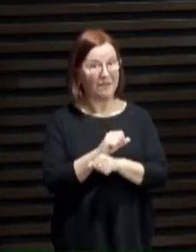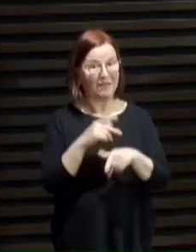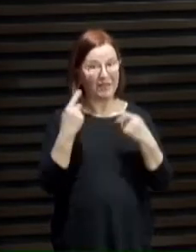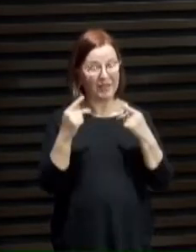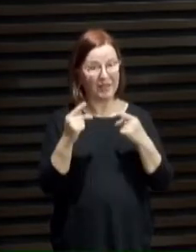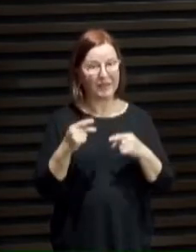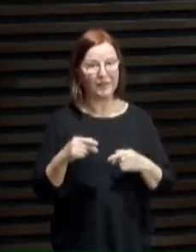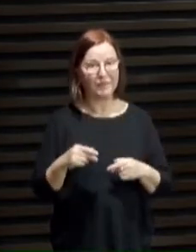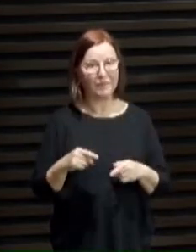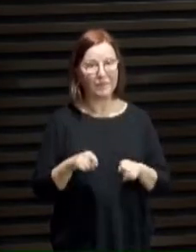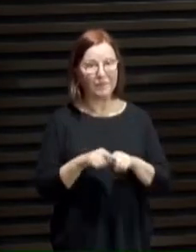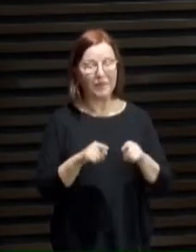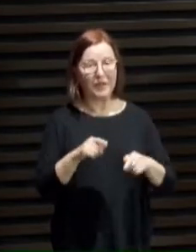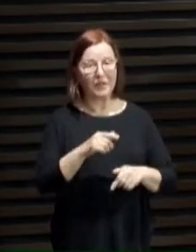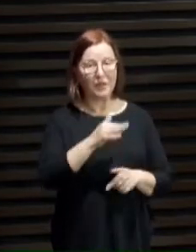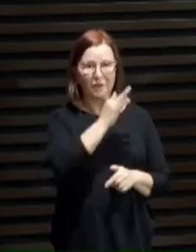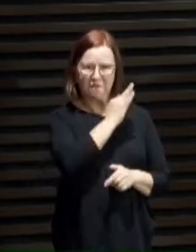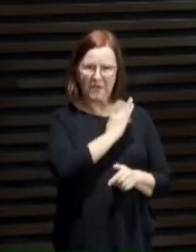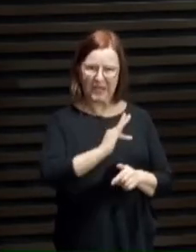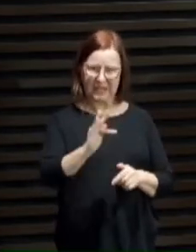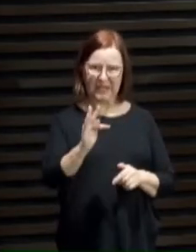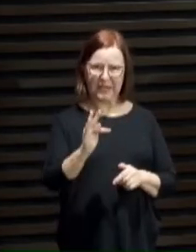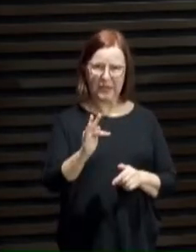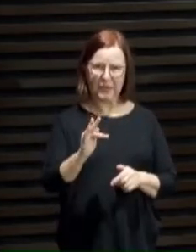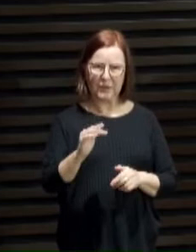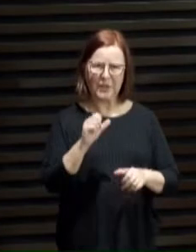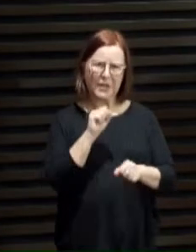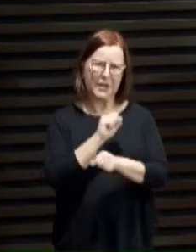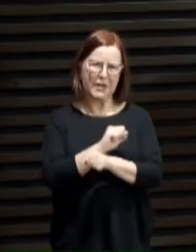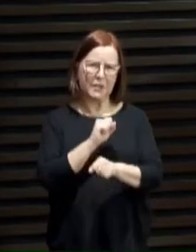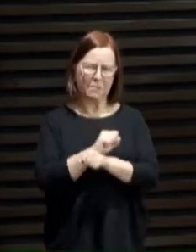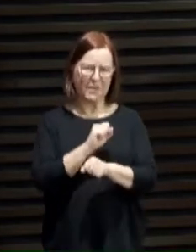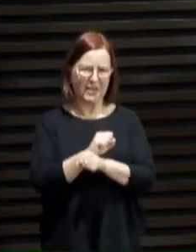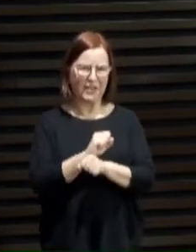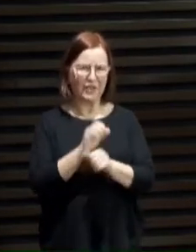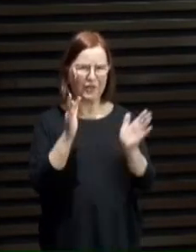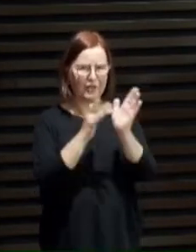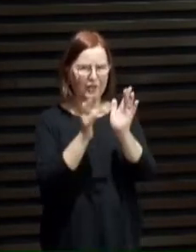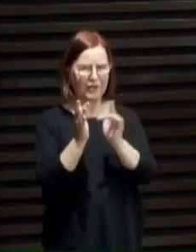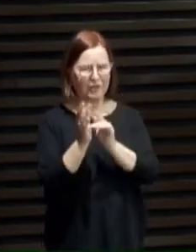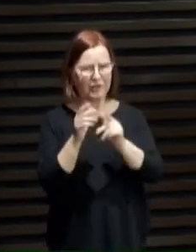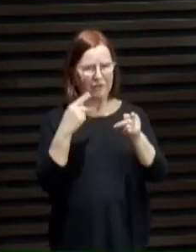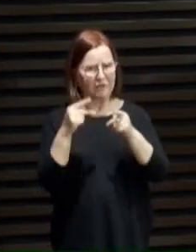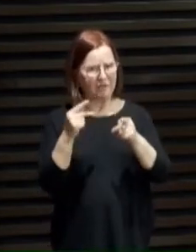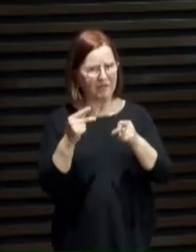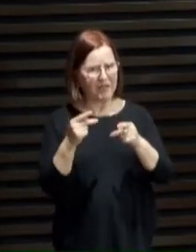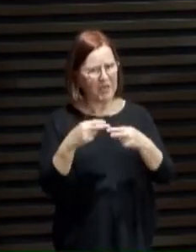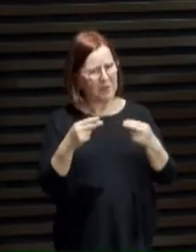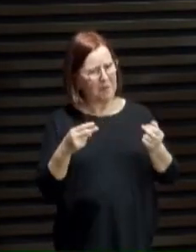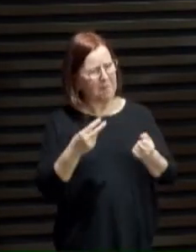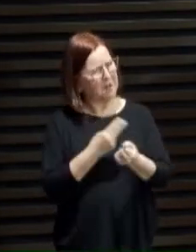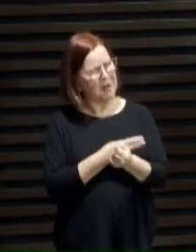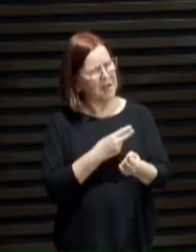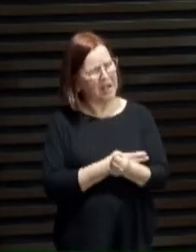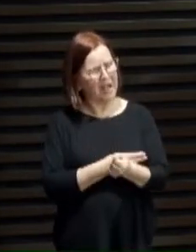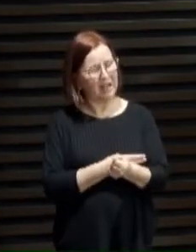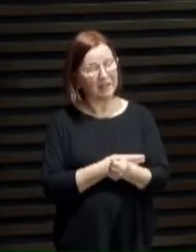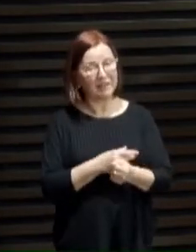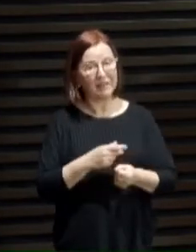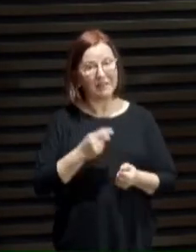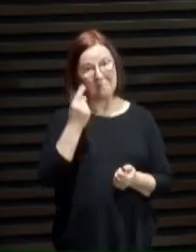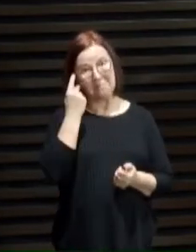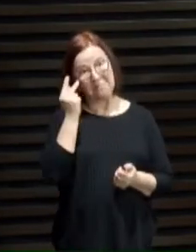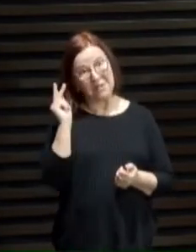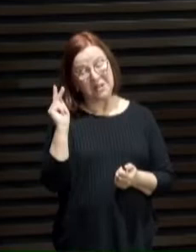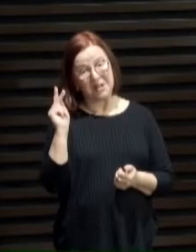O fariseu só estava esperando que em algum momento do discurso de Jesus houvesse um escorregão, para que ele pudesse, enfim, fazer o